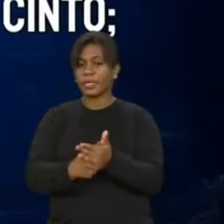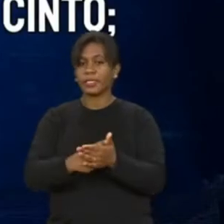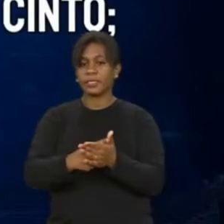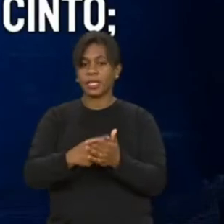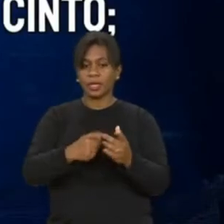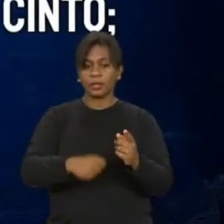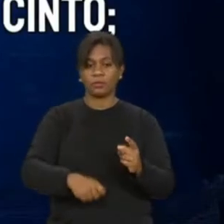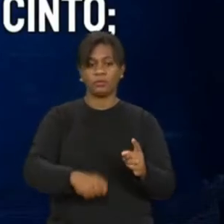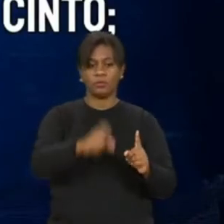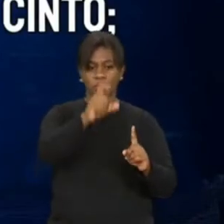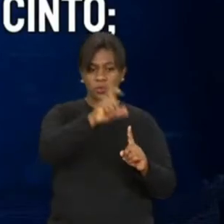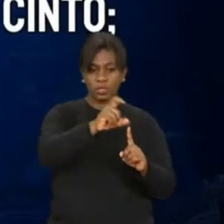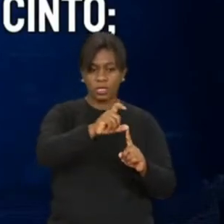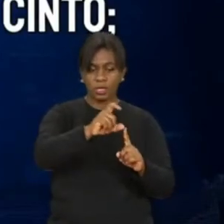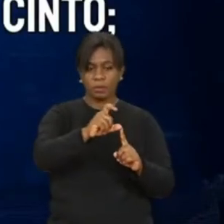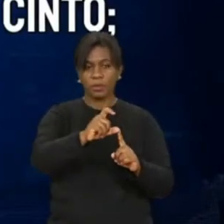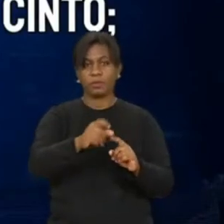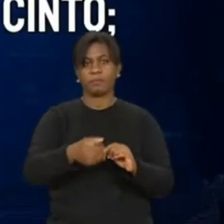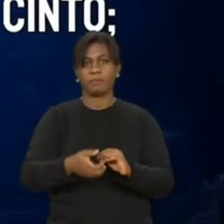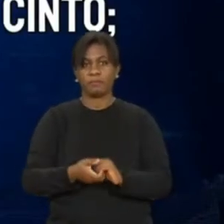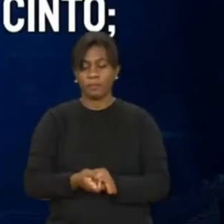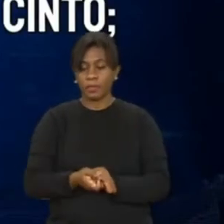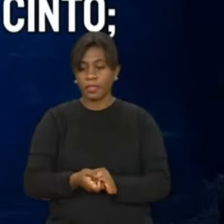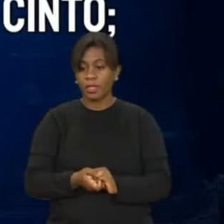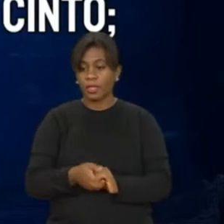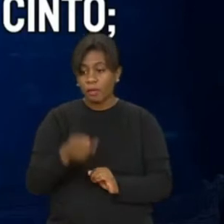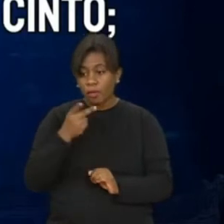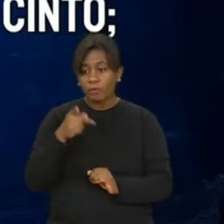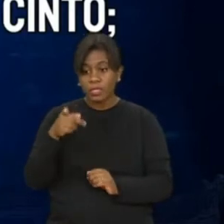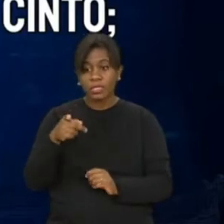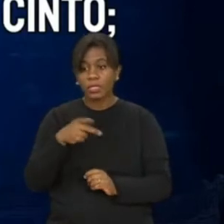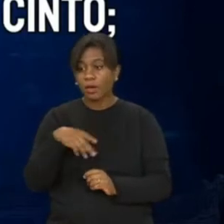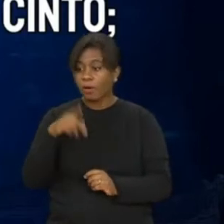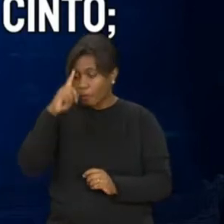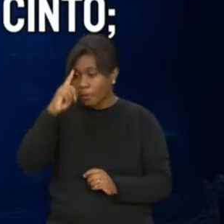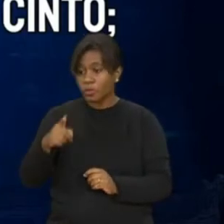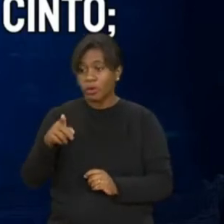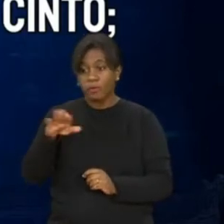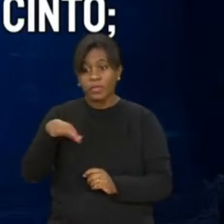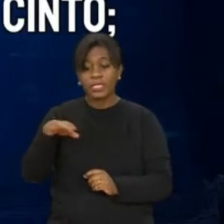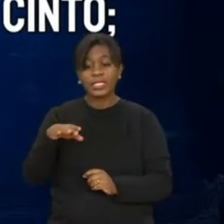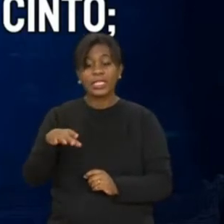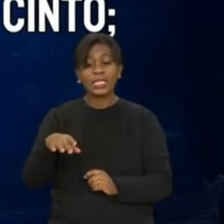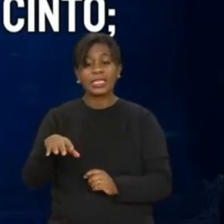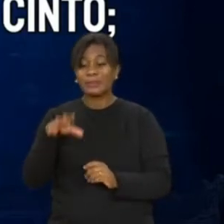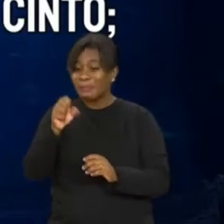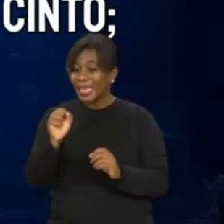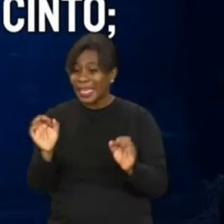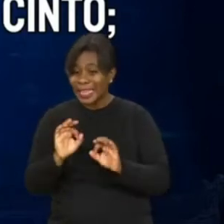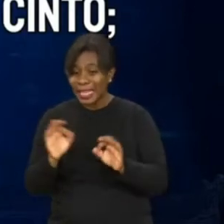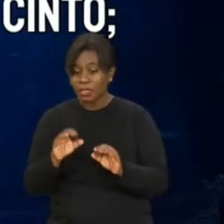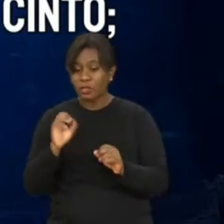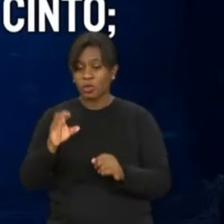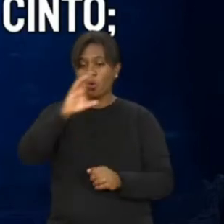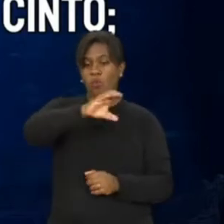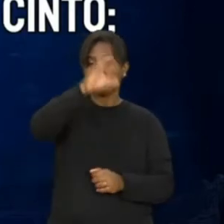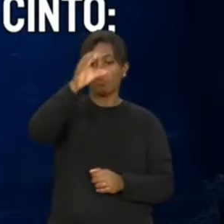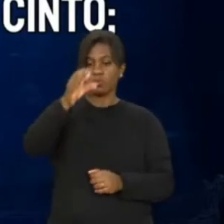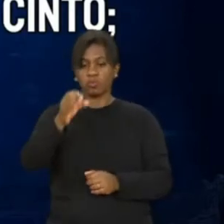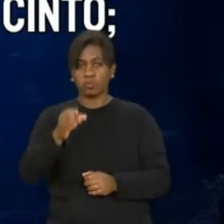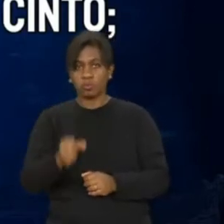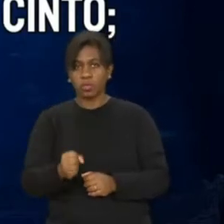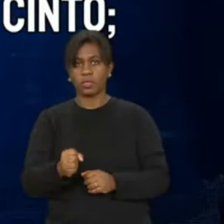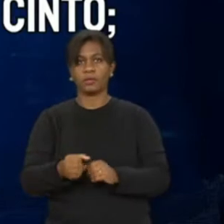ordenou-lhes que nada tomassem para o caminho, senão somente um cajado, nem